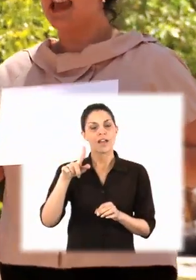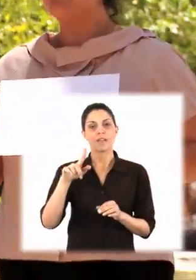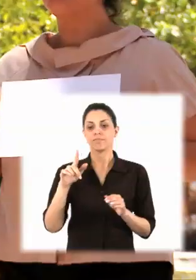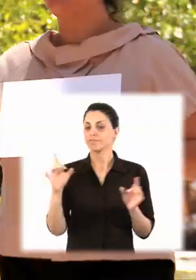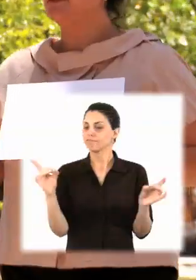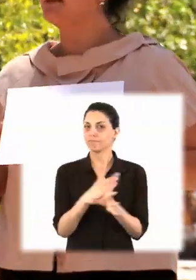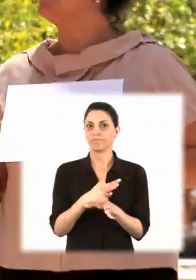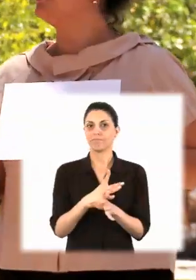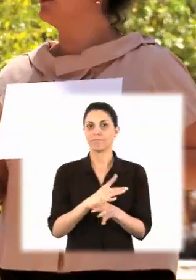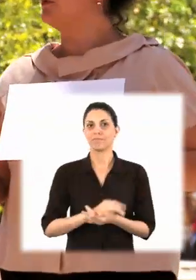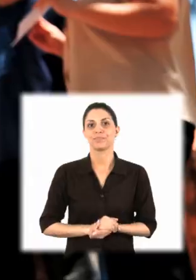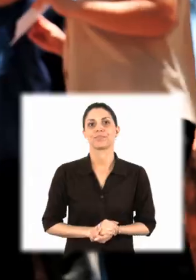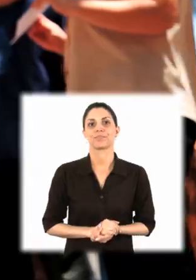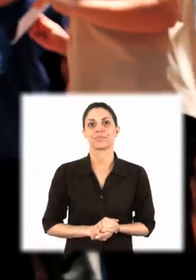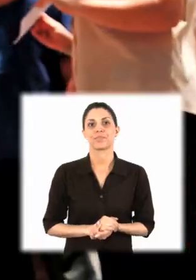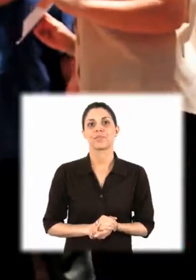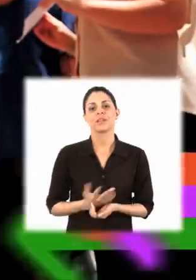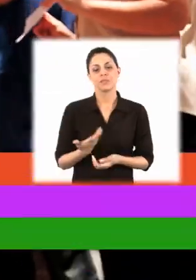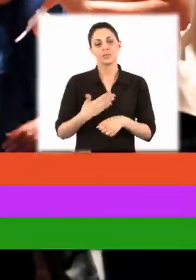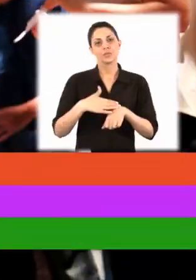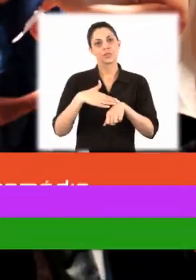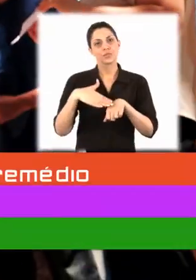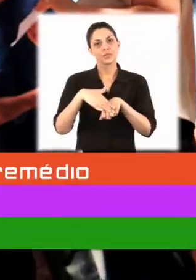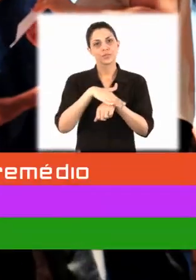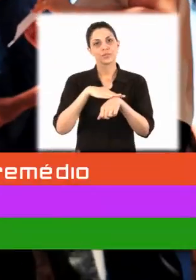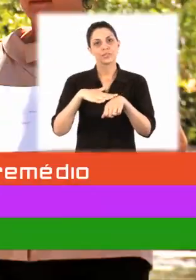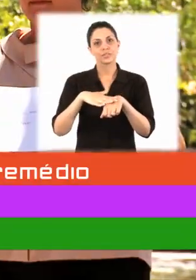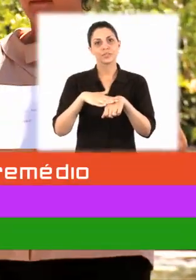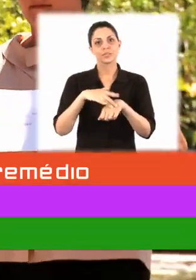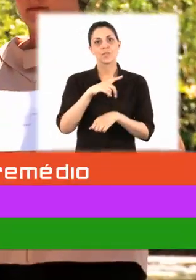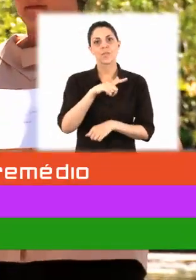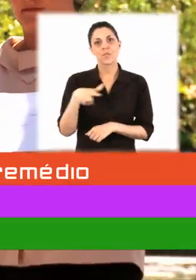que irá definir esse jogo. Vamos conversar?